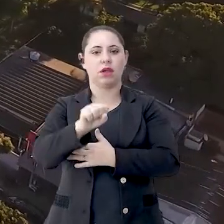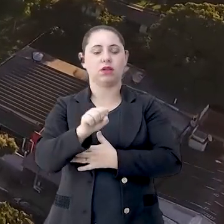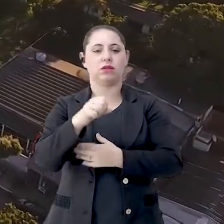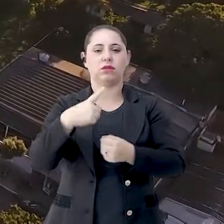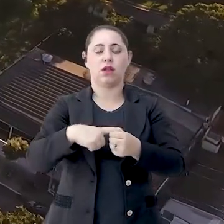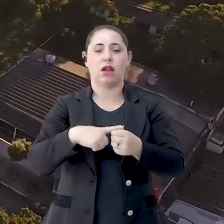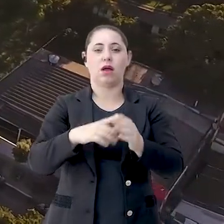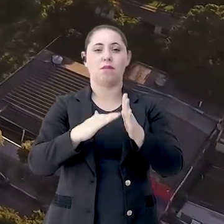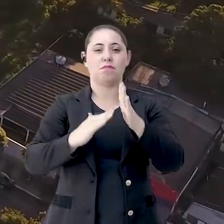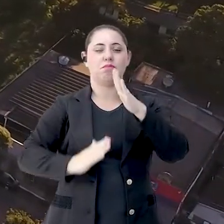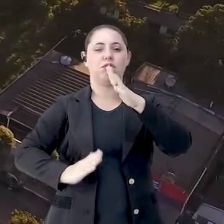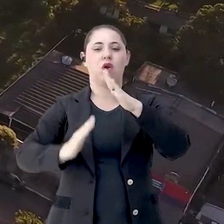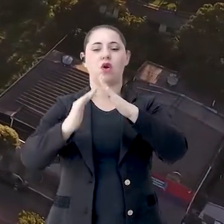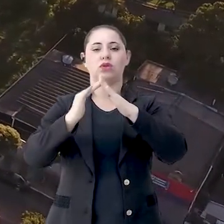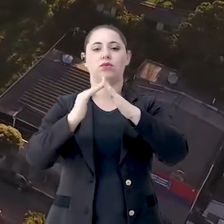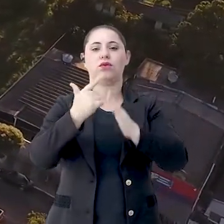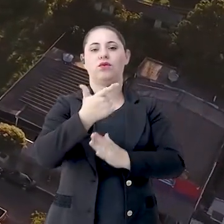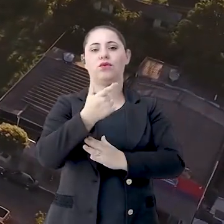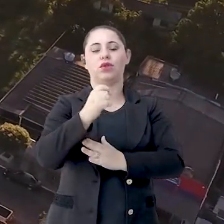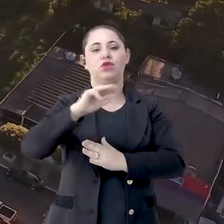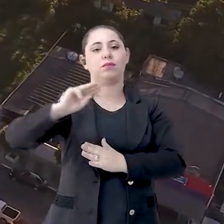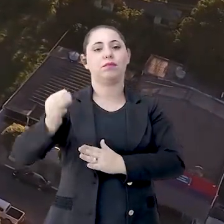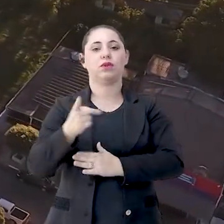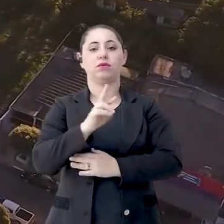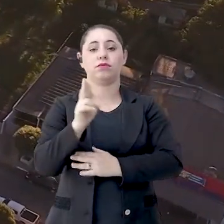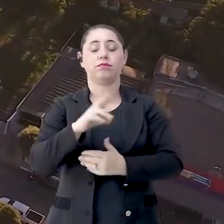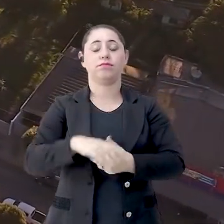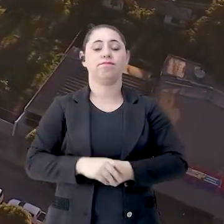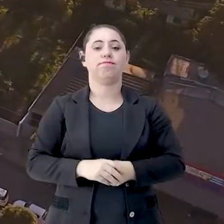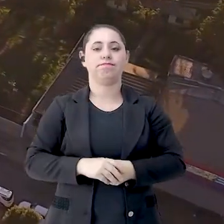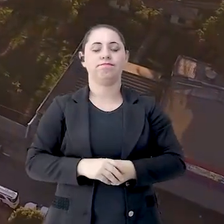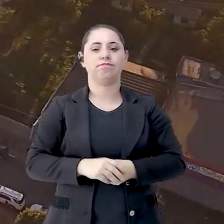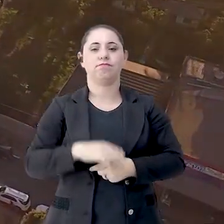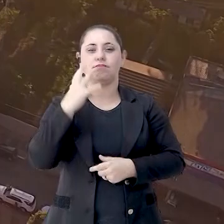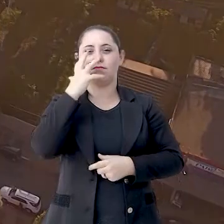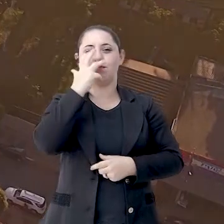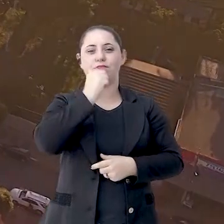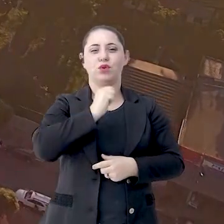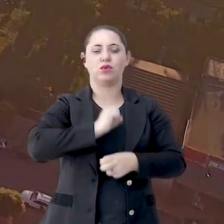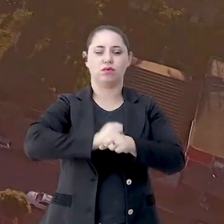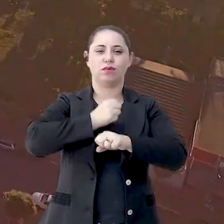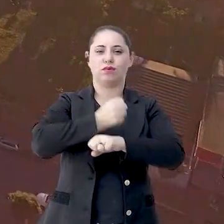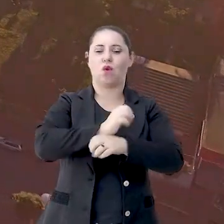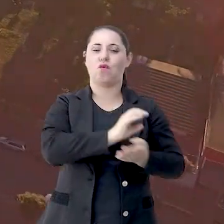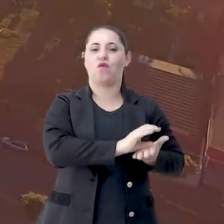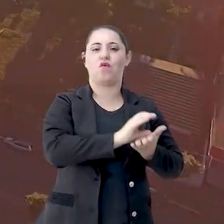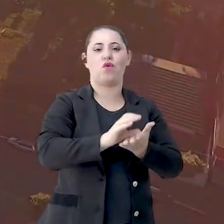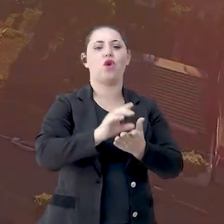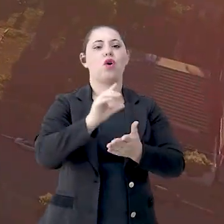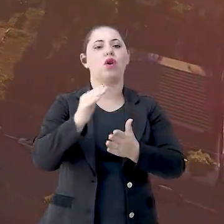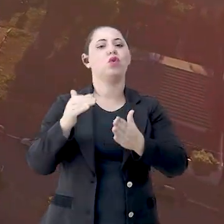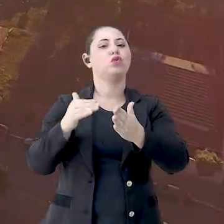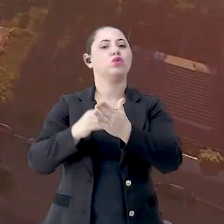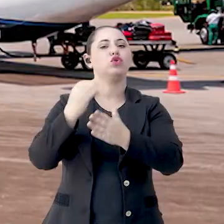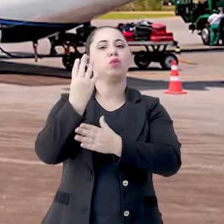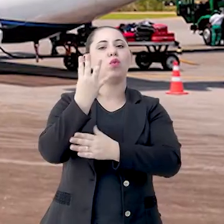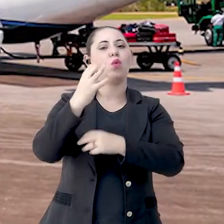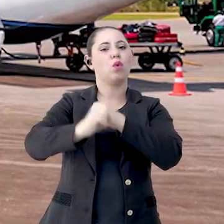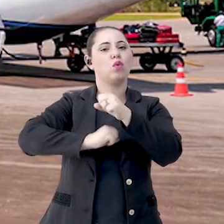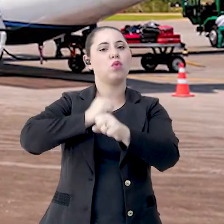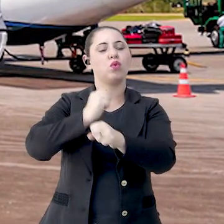os investimentos nos últimos 4 anos em infraestrutura viária, com implantação e recuperação dos